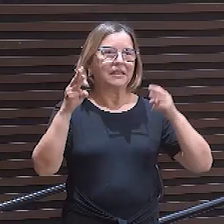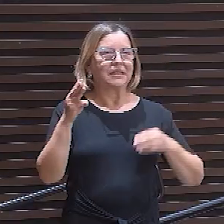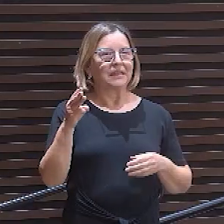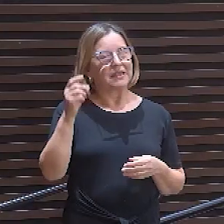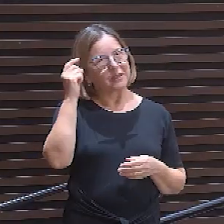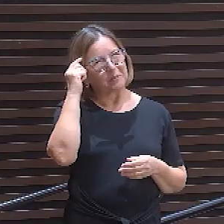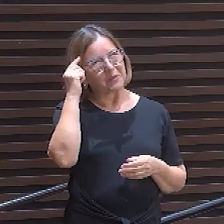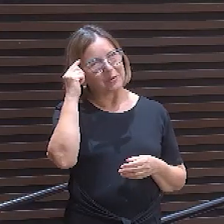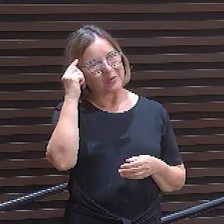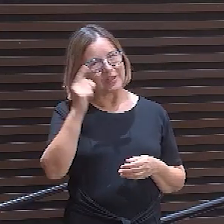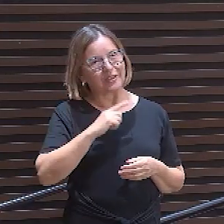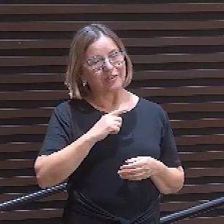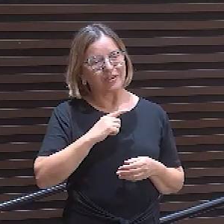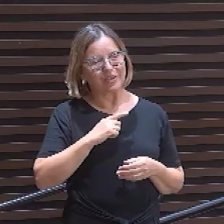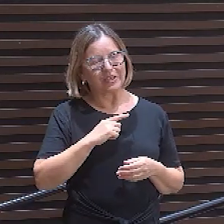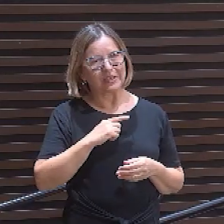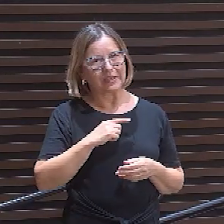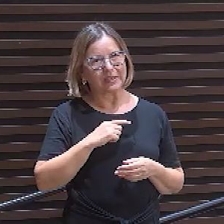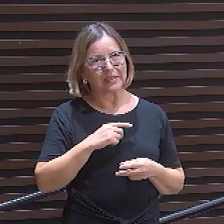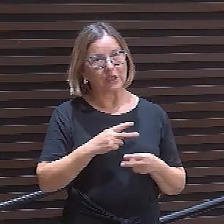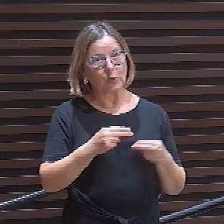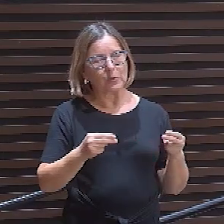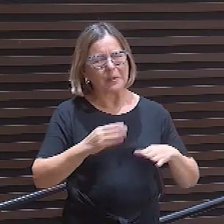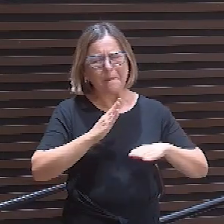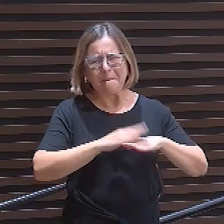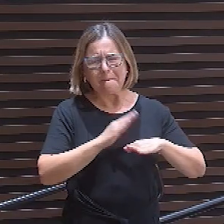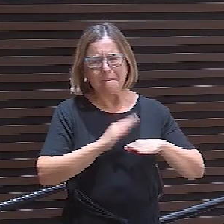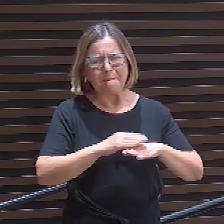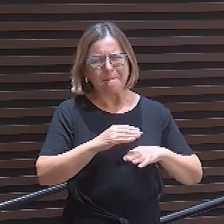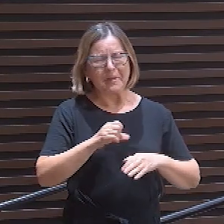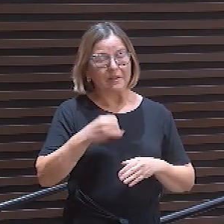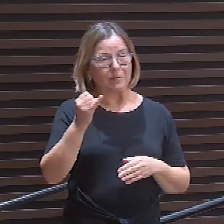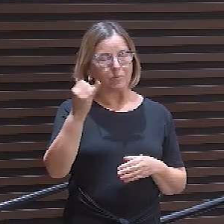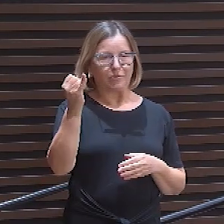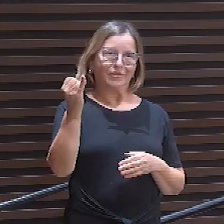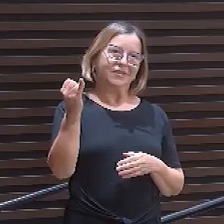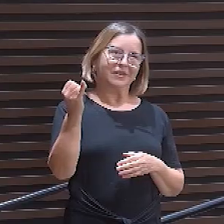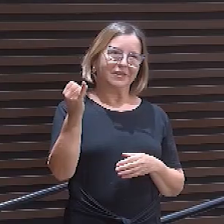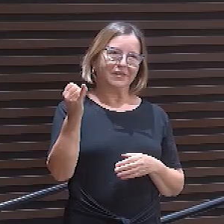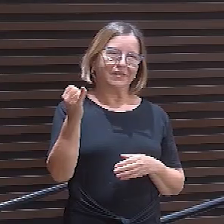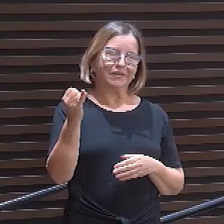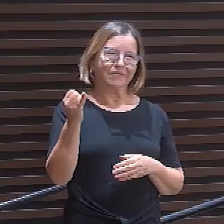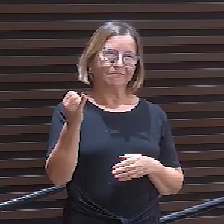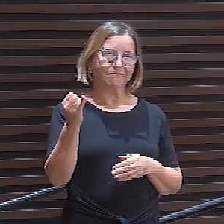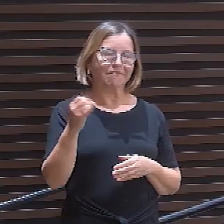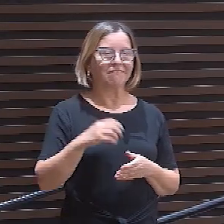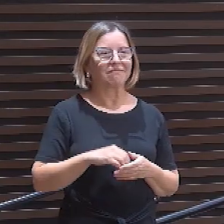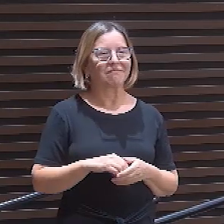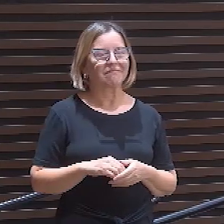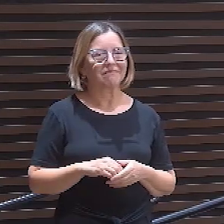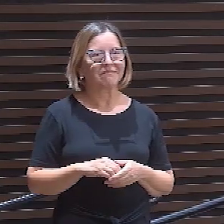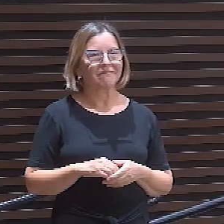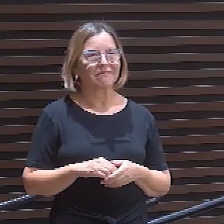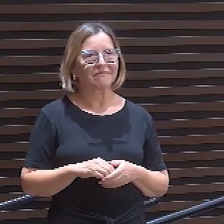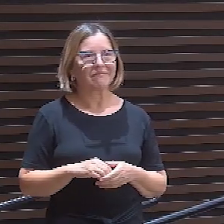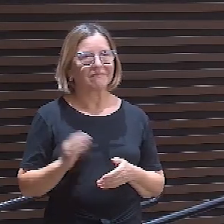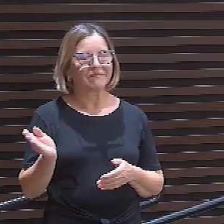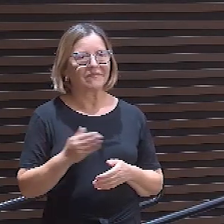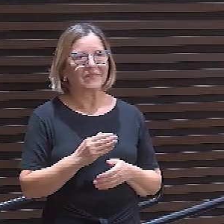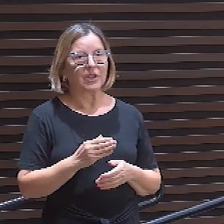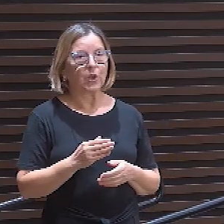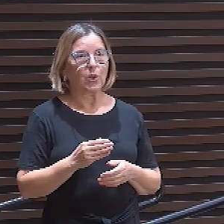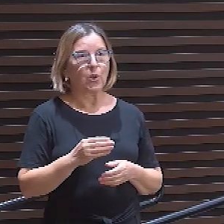quero. Eu renuncio. Sadraque, Mesaque